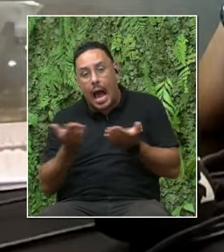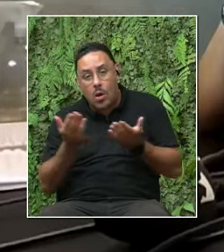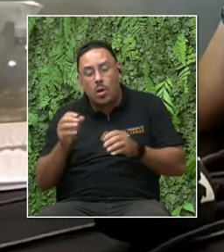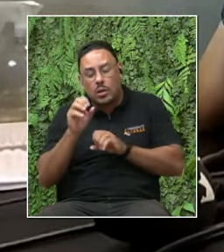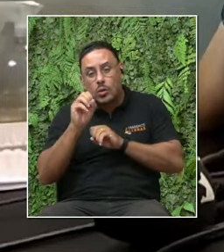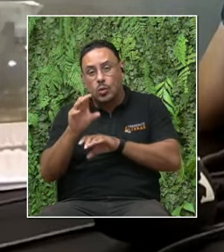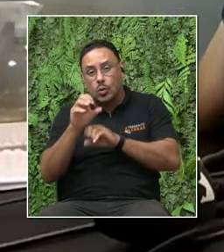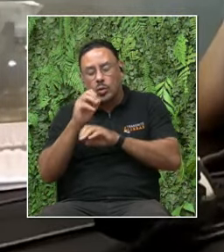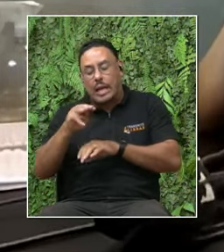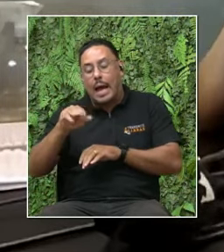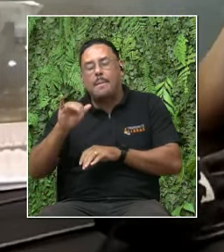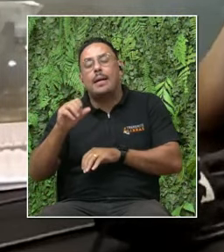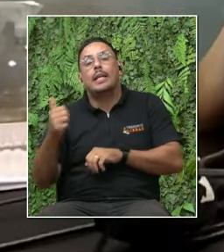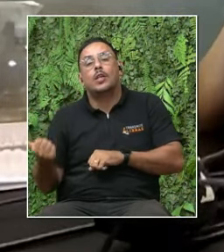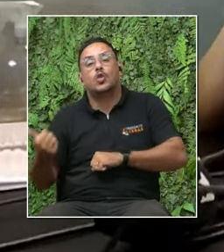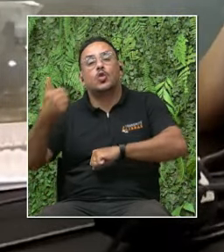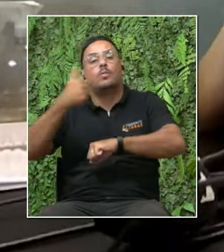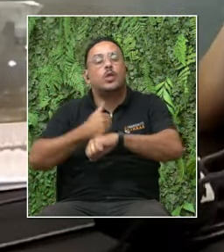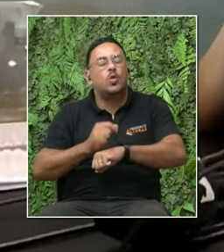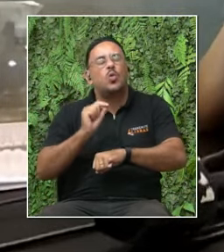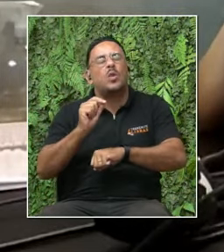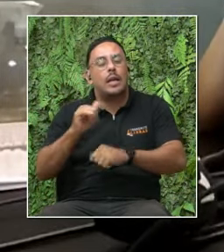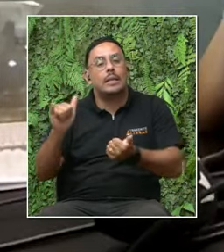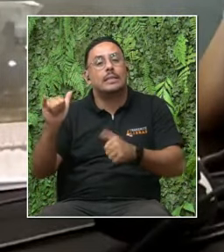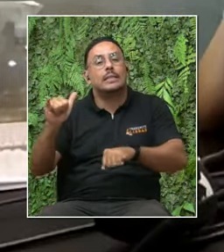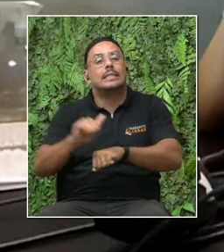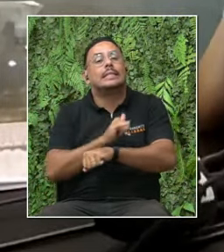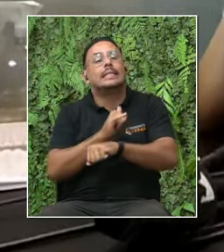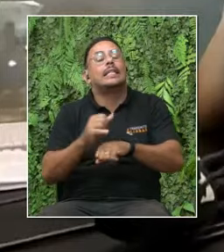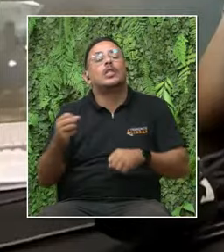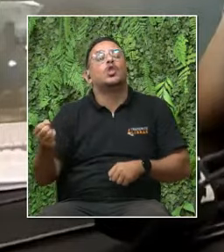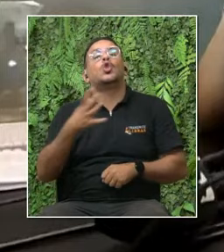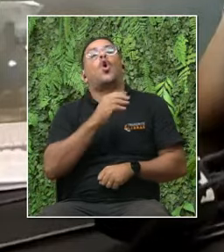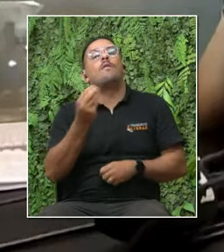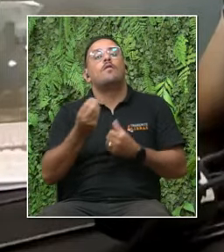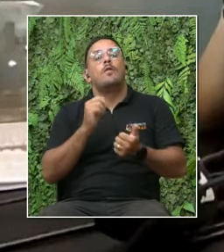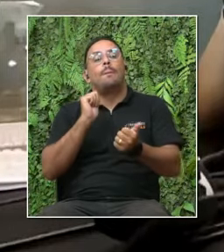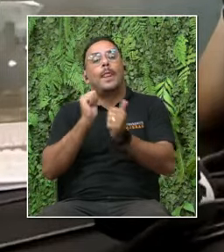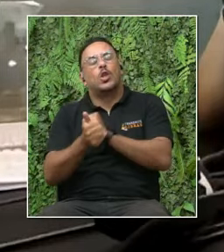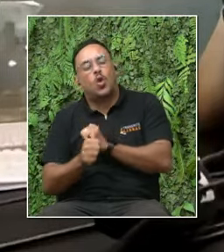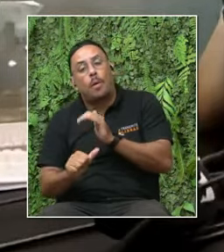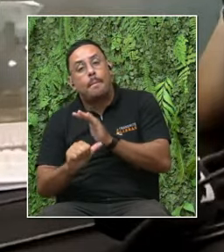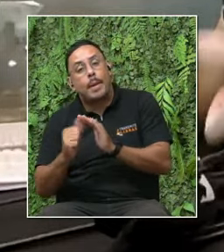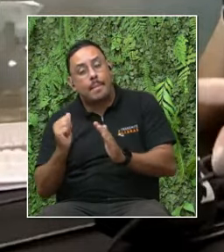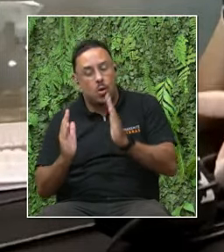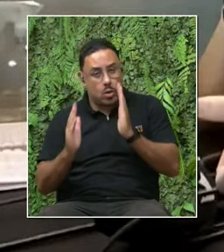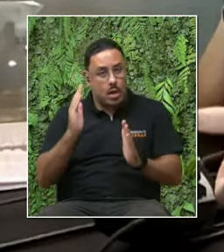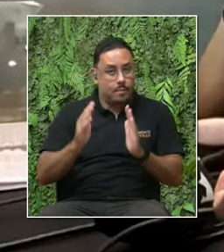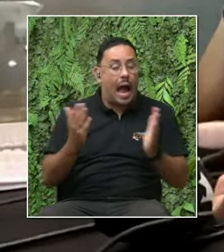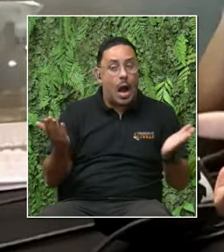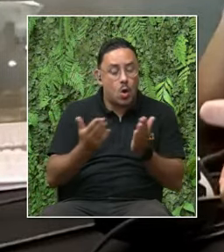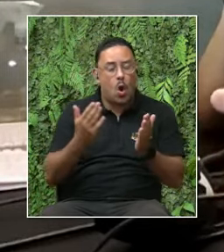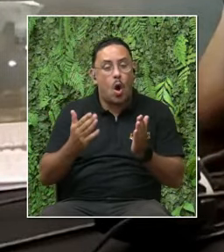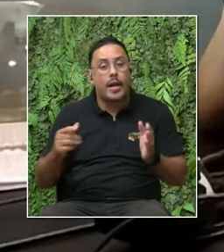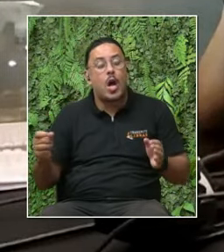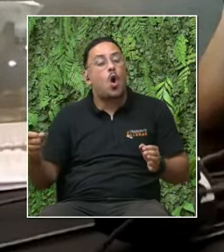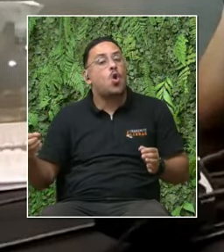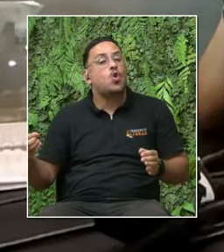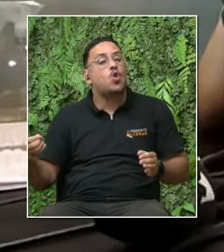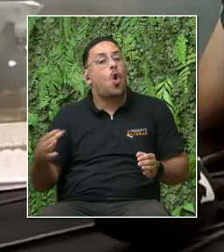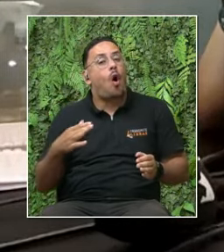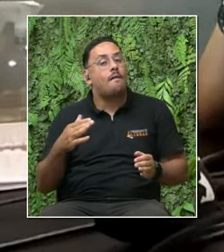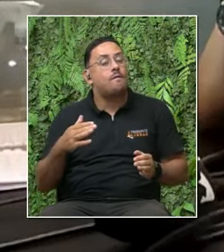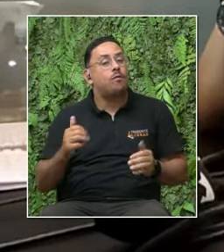colocar talvez a segunda estratégia dele em jogo acho que ele pensou um jogo pro primeiro tempo e pensou um outro jogo pra segunda